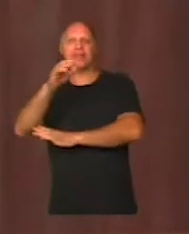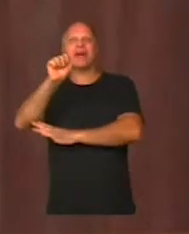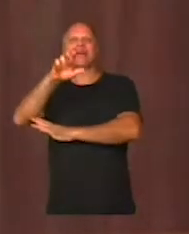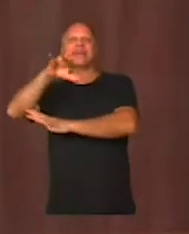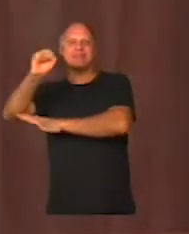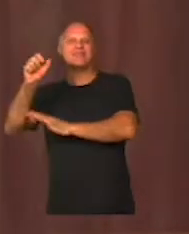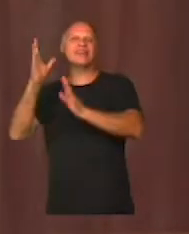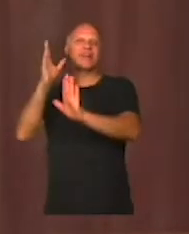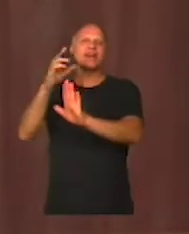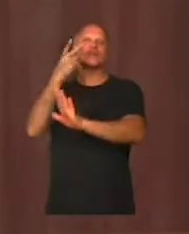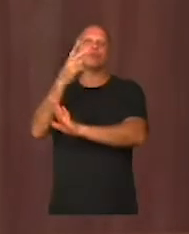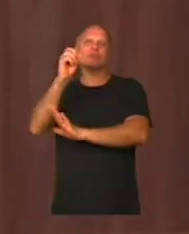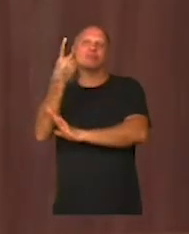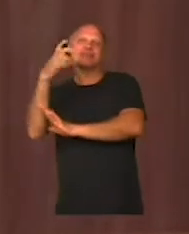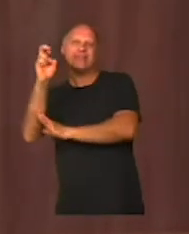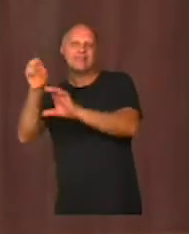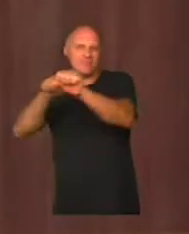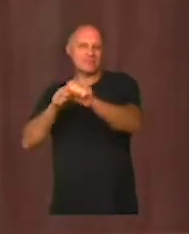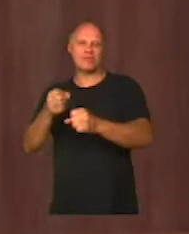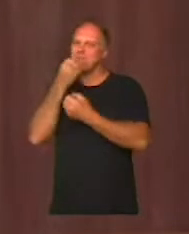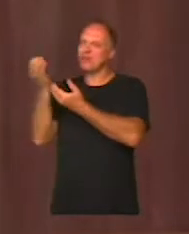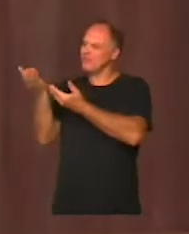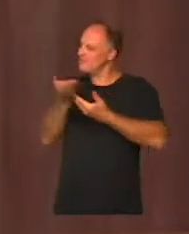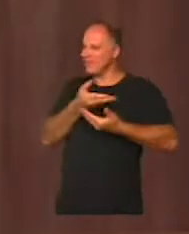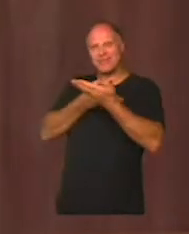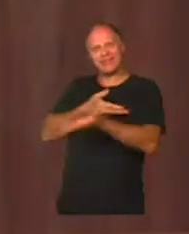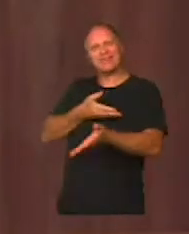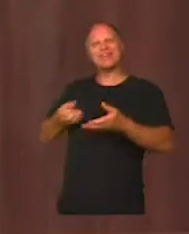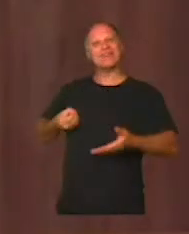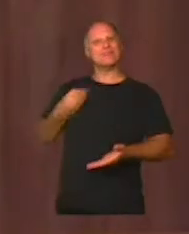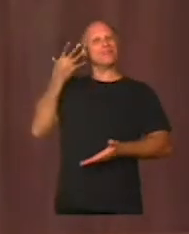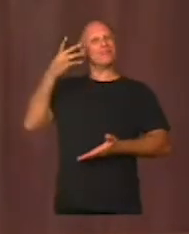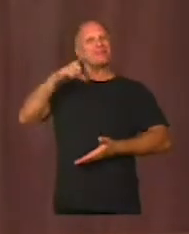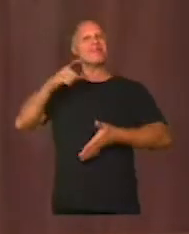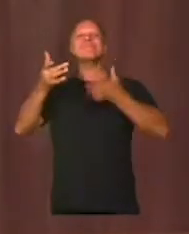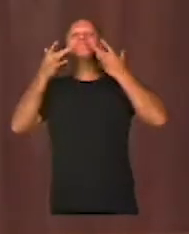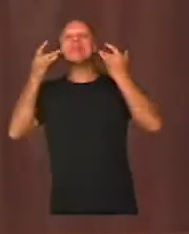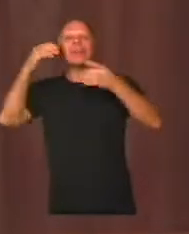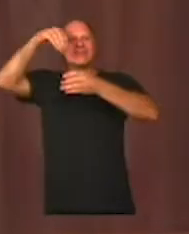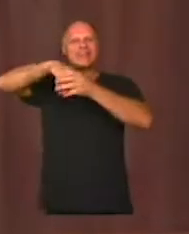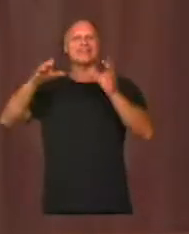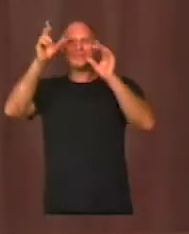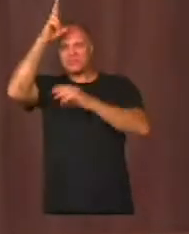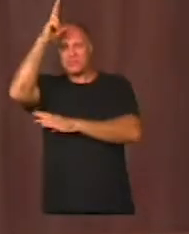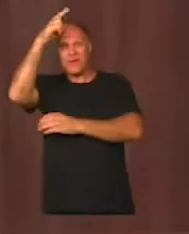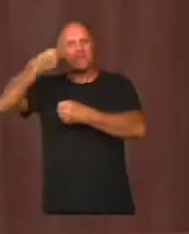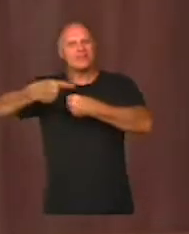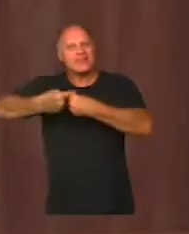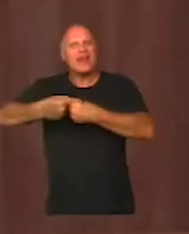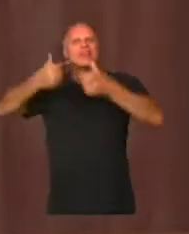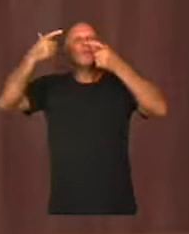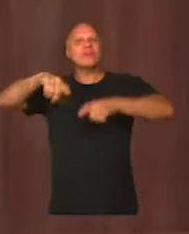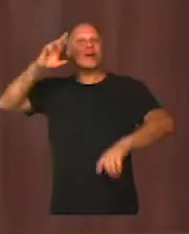né, Fábio? Isso. Seja bem-vindo, Fábio. Formou Obrigado. A Companhia de Teatro Entre Textos de Novo Hamburgo, onde atualmente é